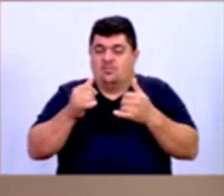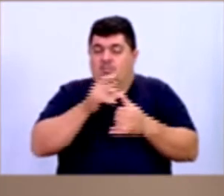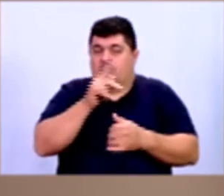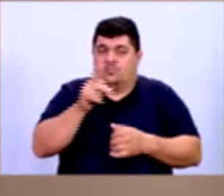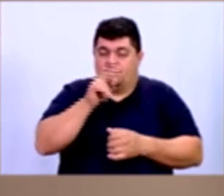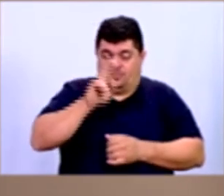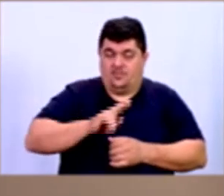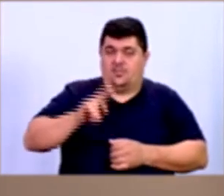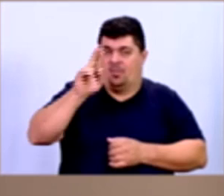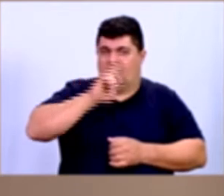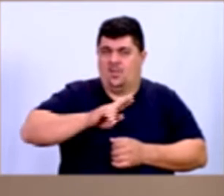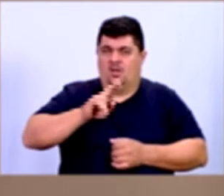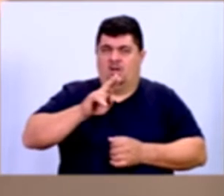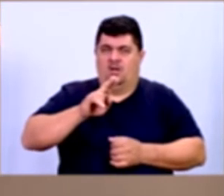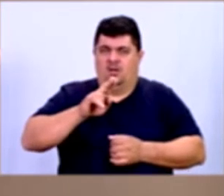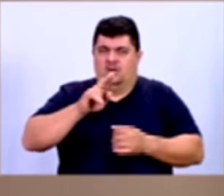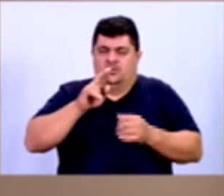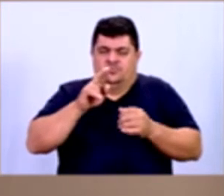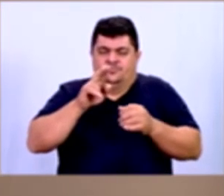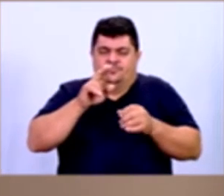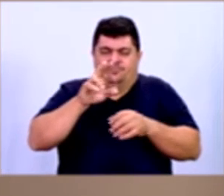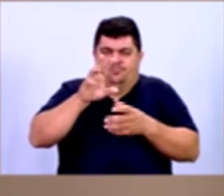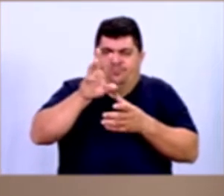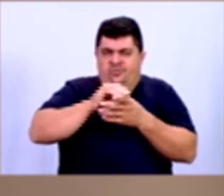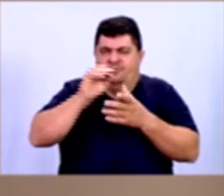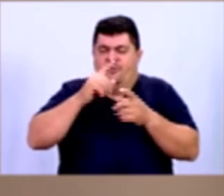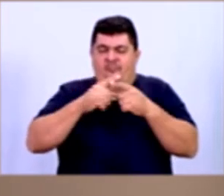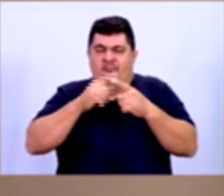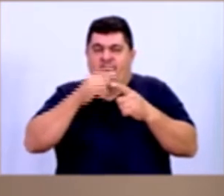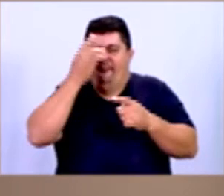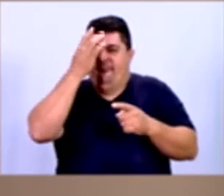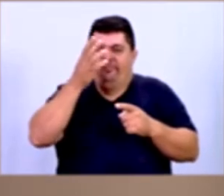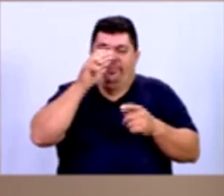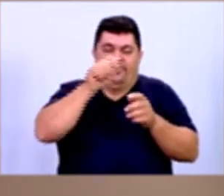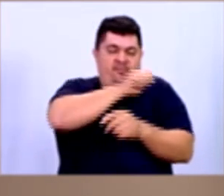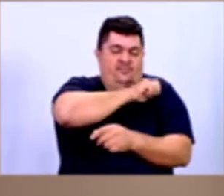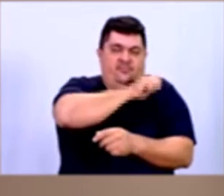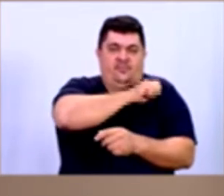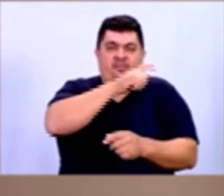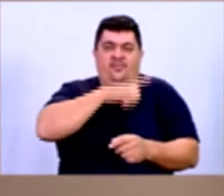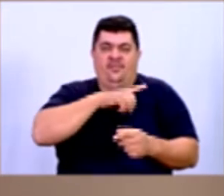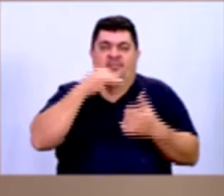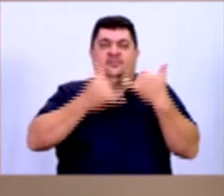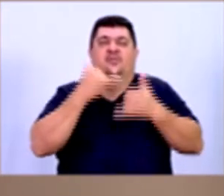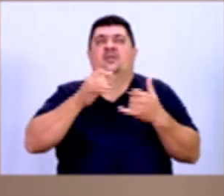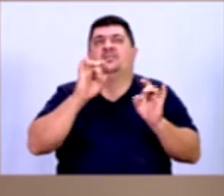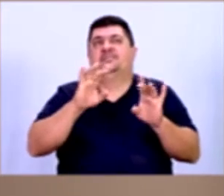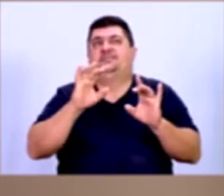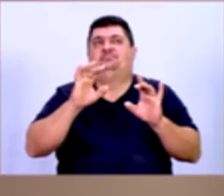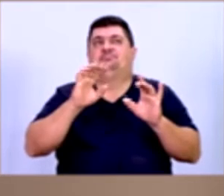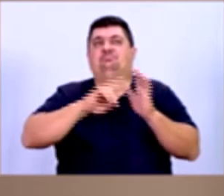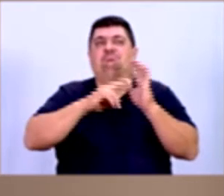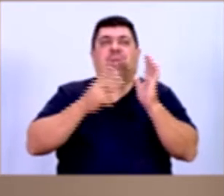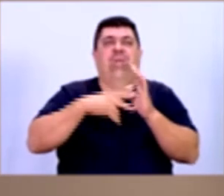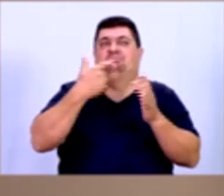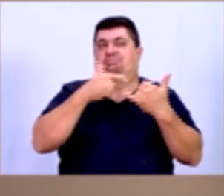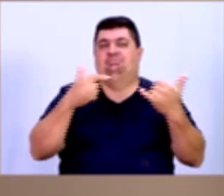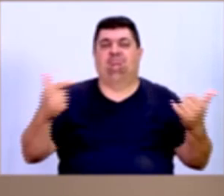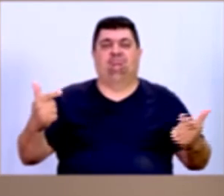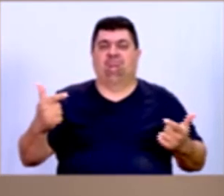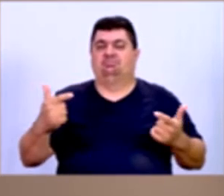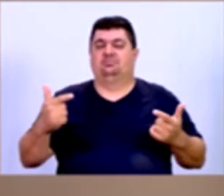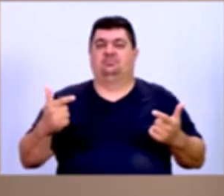utiliza desse material, desse recurso para facilitar a sua aula. Só que jogar por jogar não indica